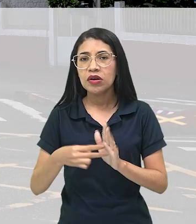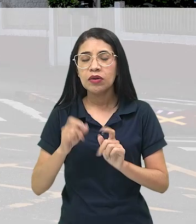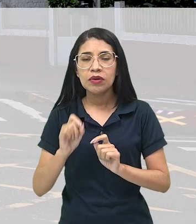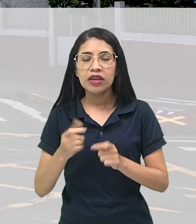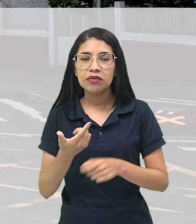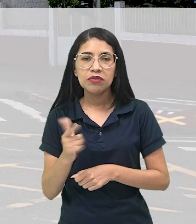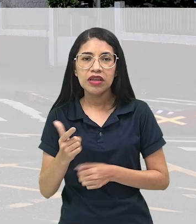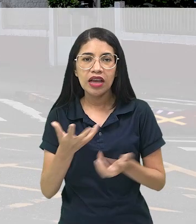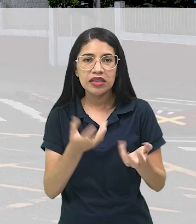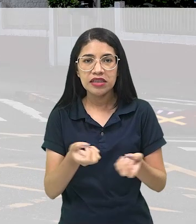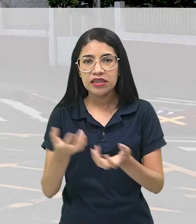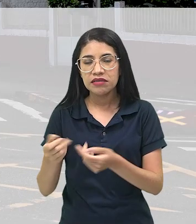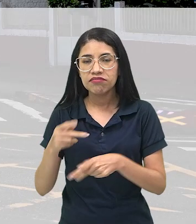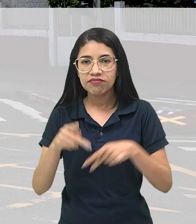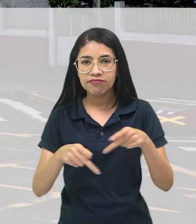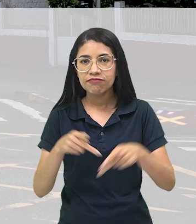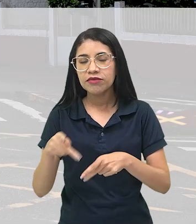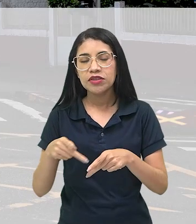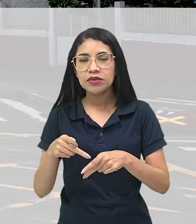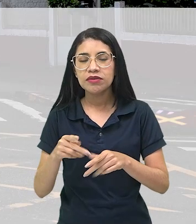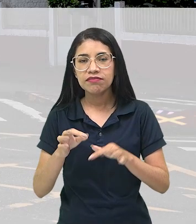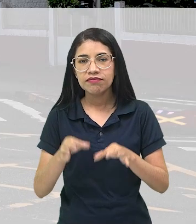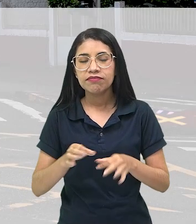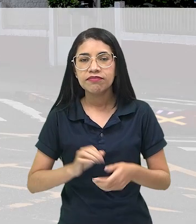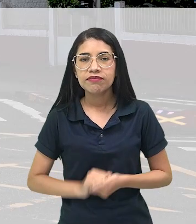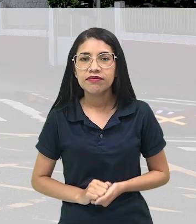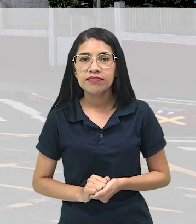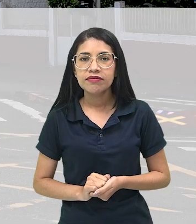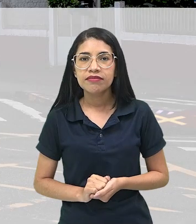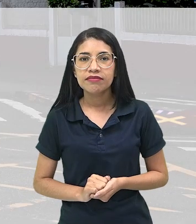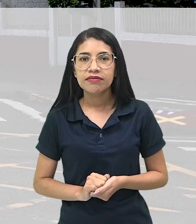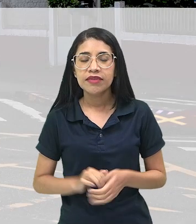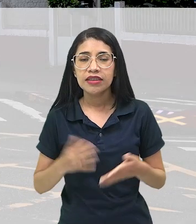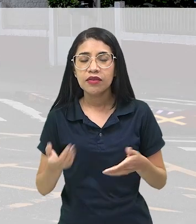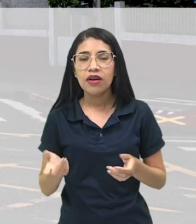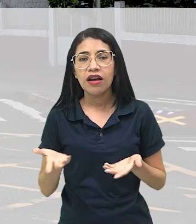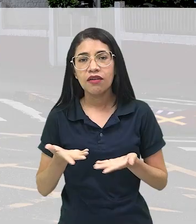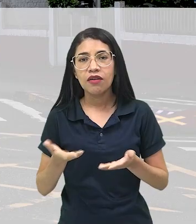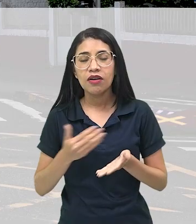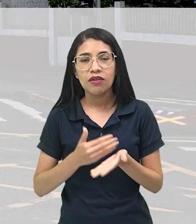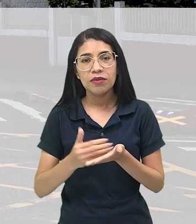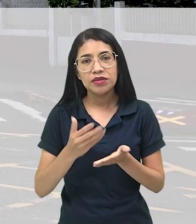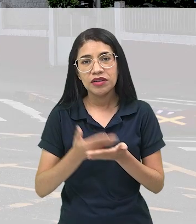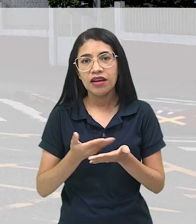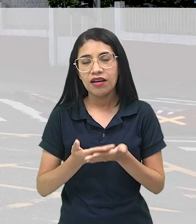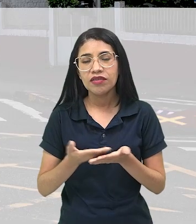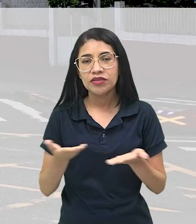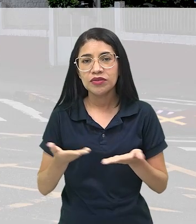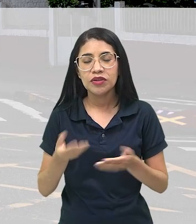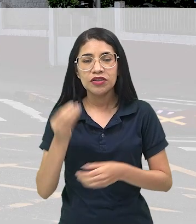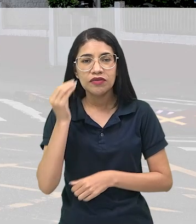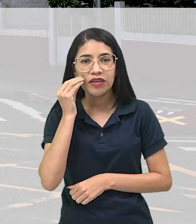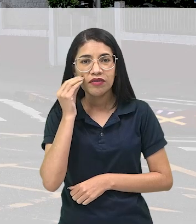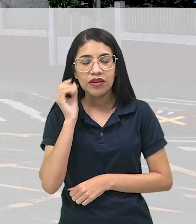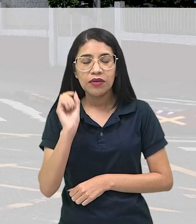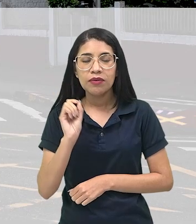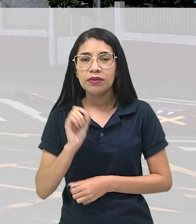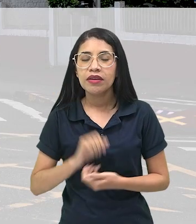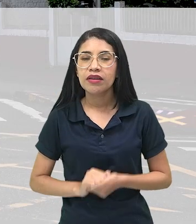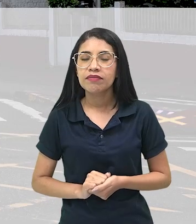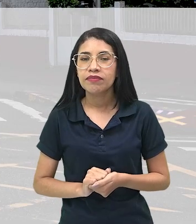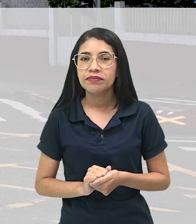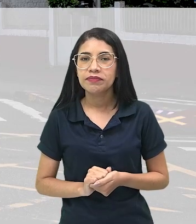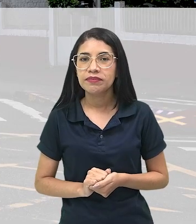muita adesão popular, né, às minhas reivindicações. Então, um jeito é a gente começar a aula de hoje, né, verificar sobre